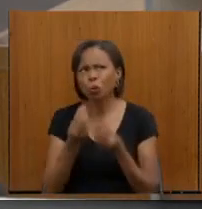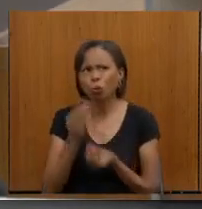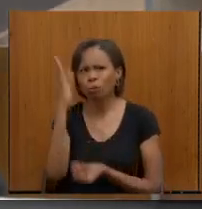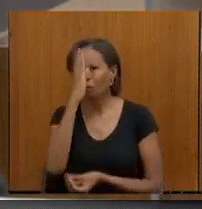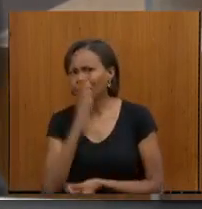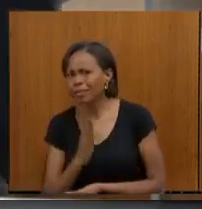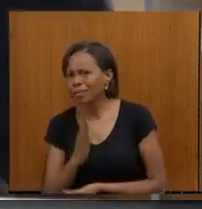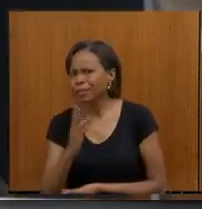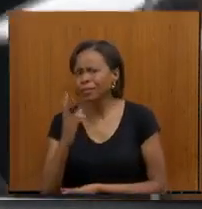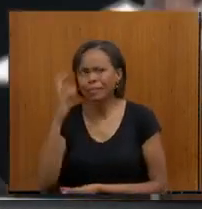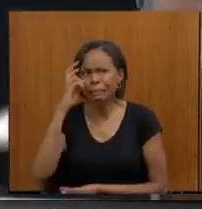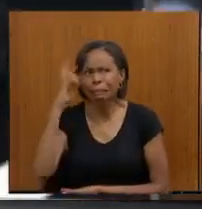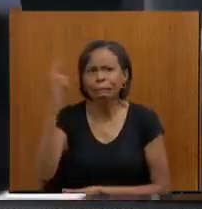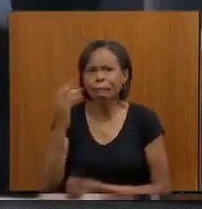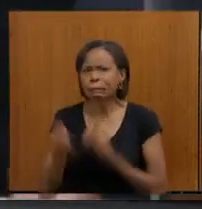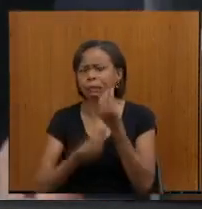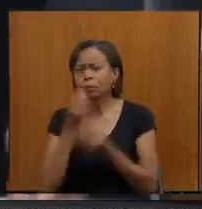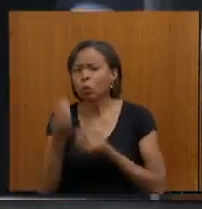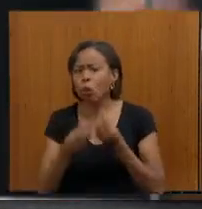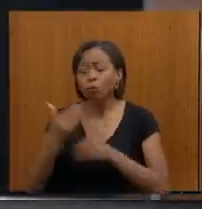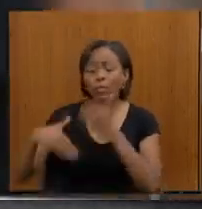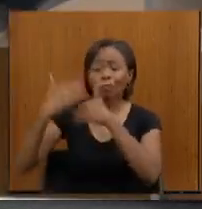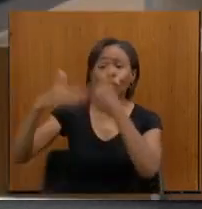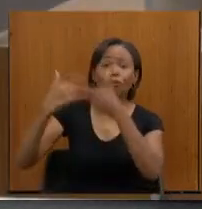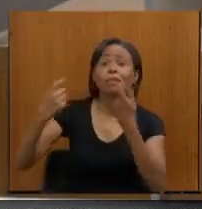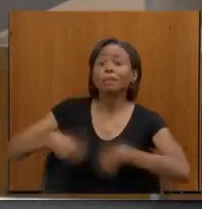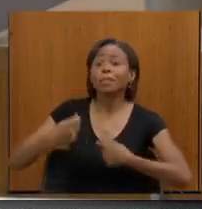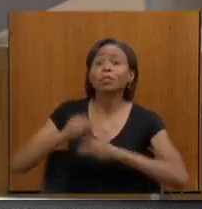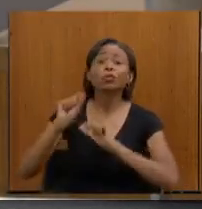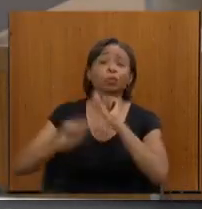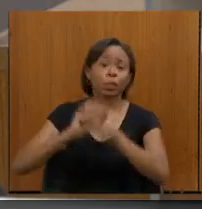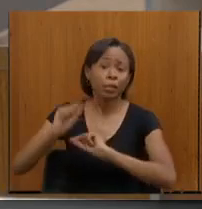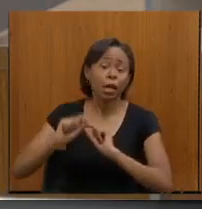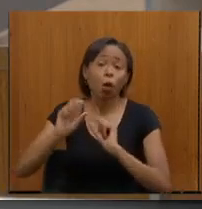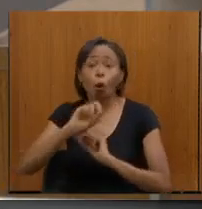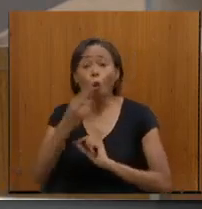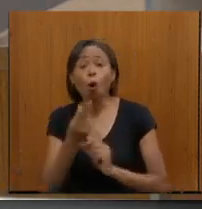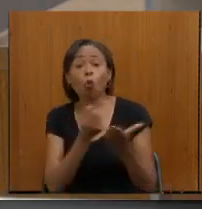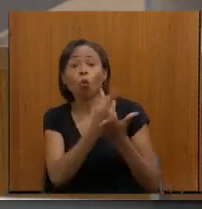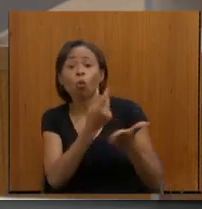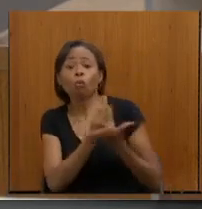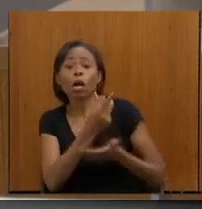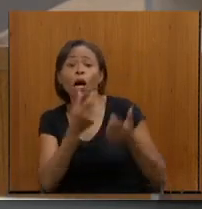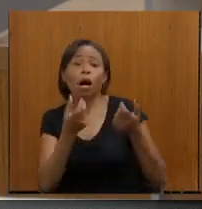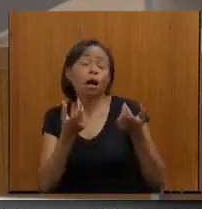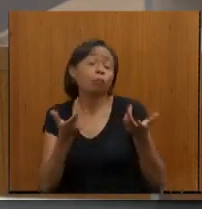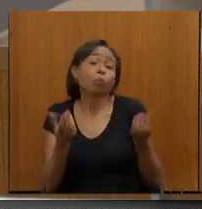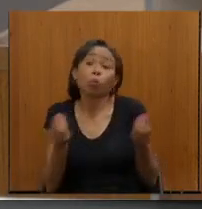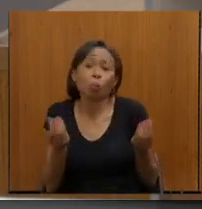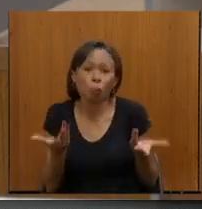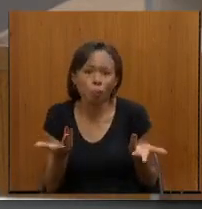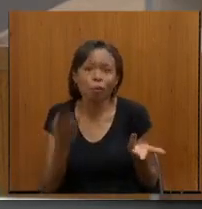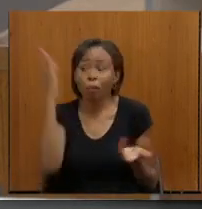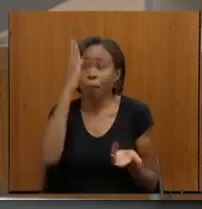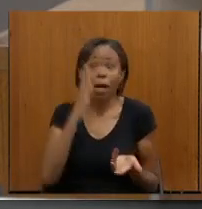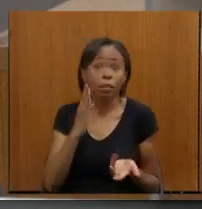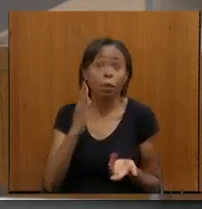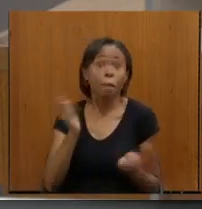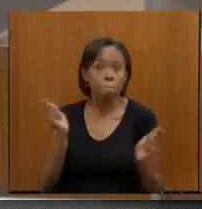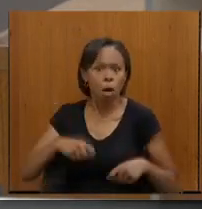desenvolver internamente e o importar no que for necessário para transformar o Brasil numa enorme potência mundial